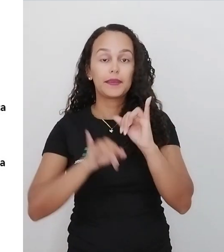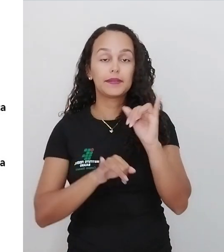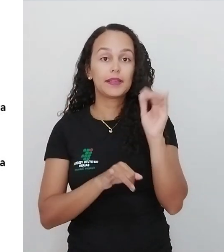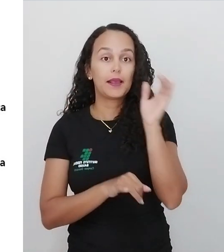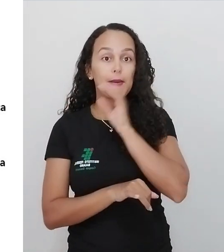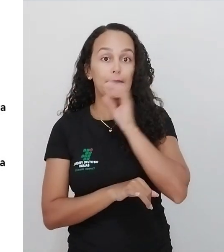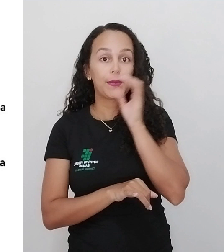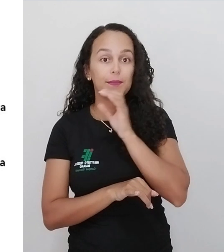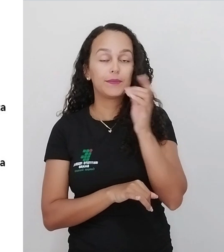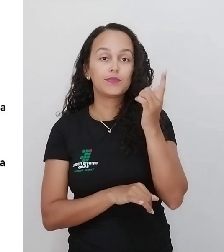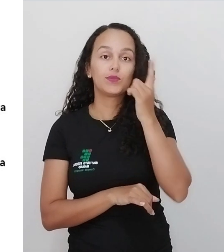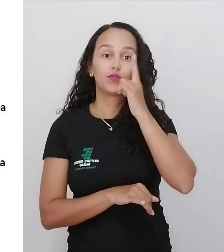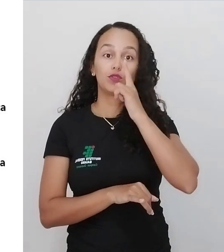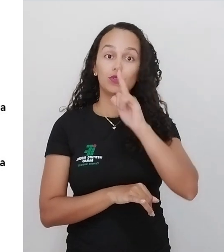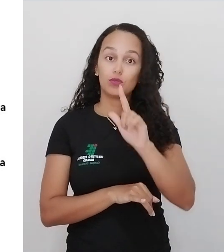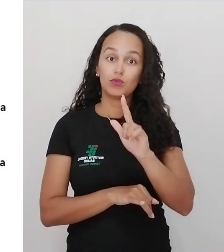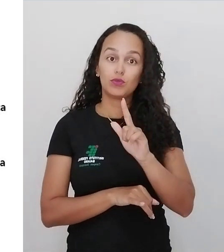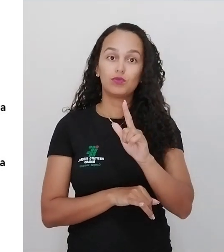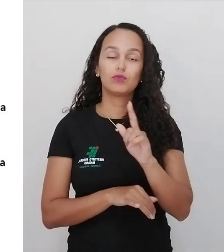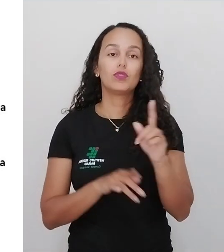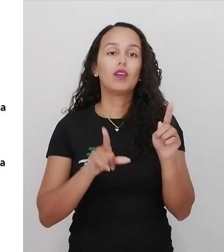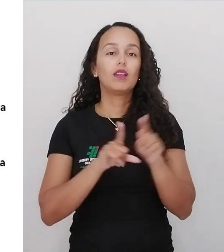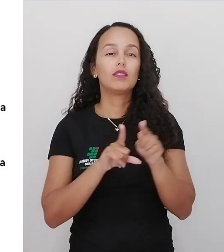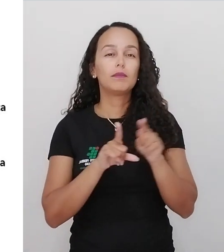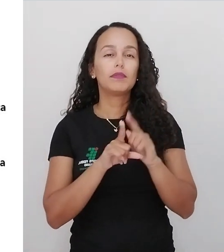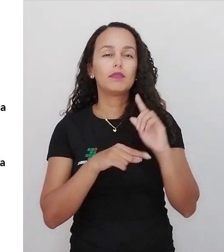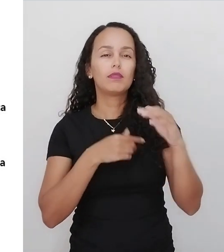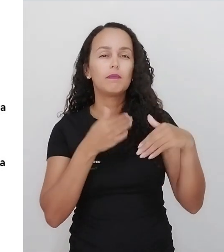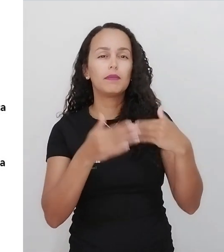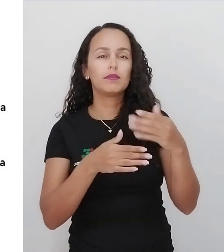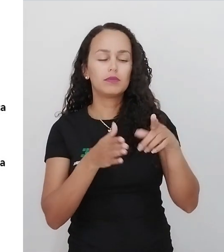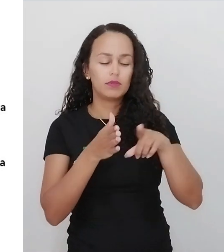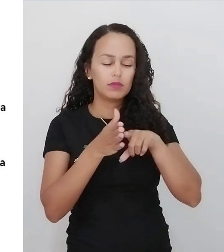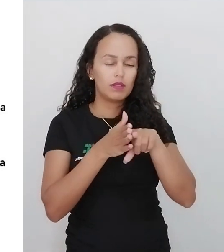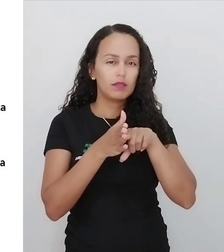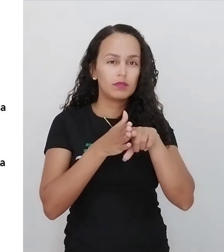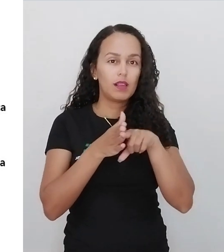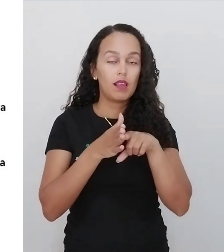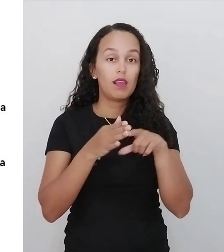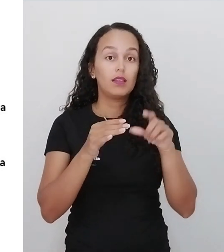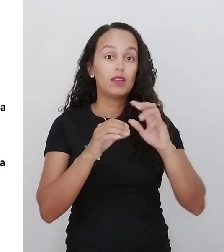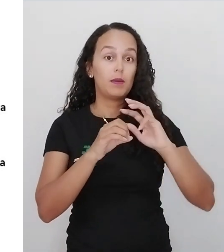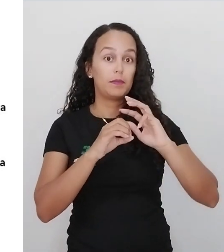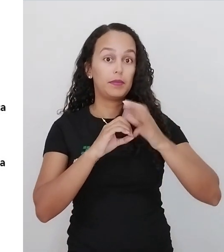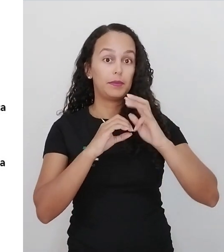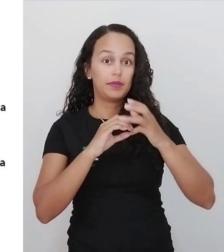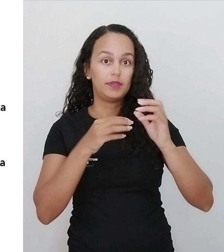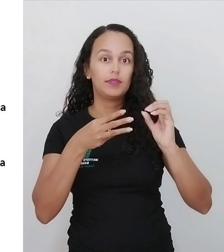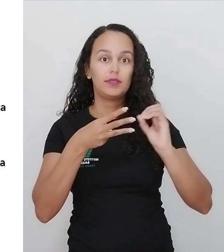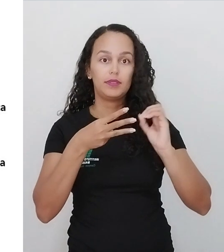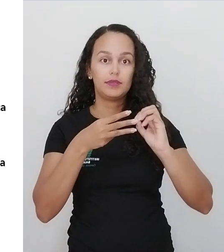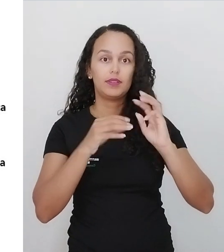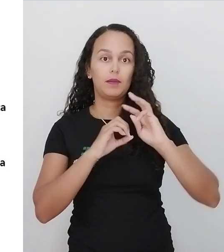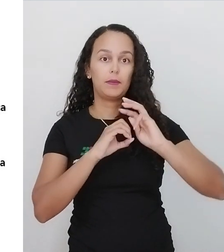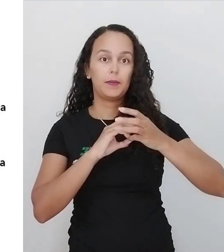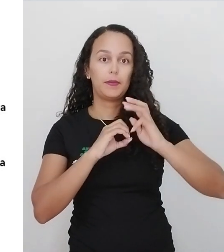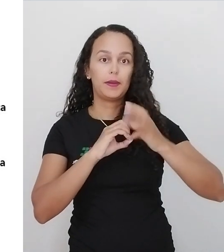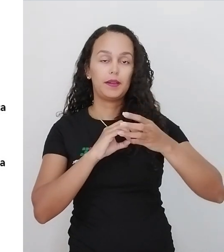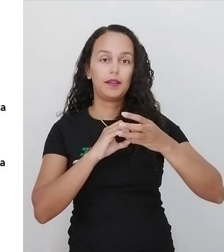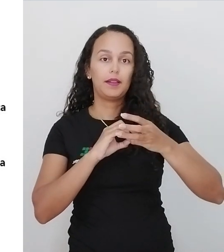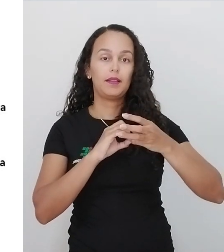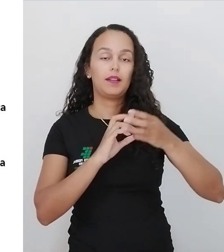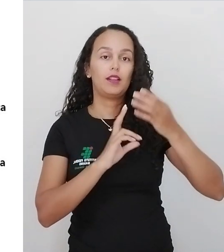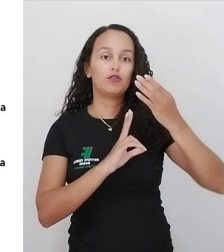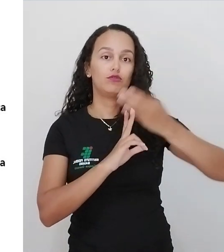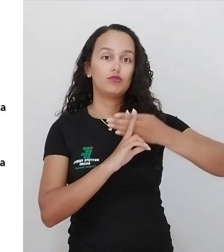sabe que ela se divide, né, em duas estruturas. Uma parte que é hidrofílica, ou seja, né, que